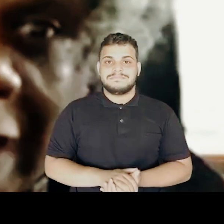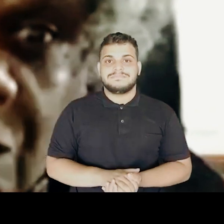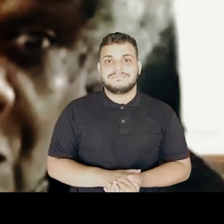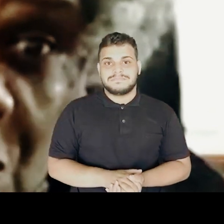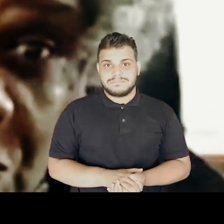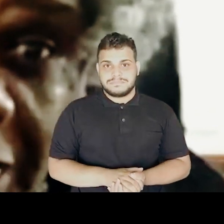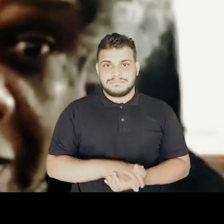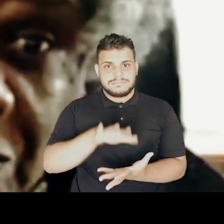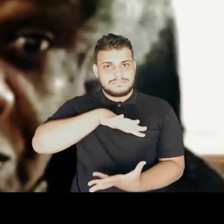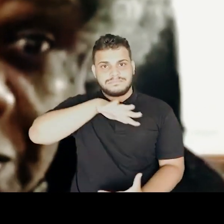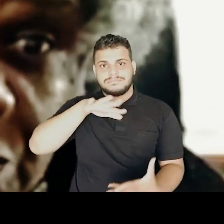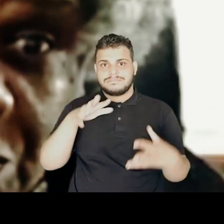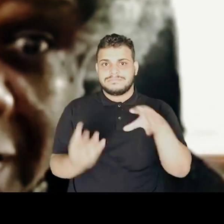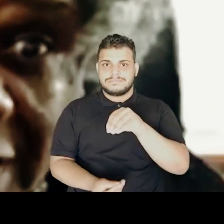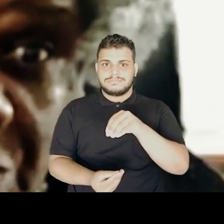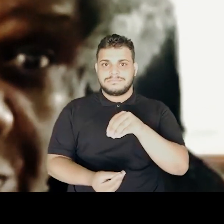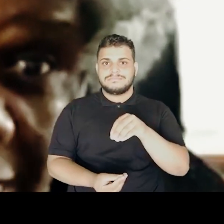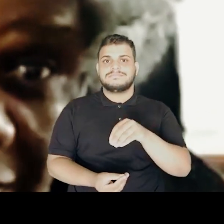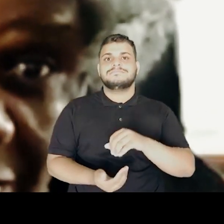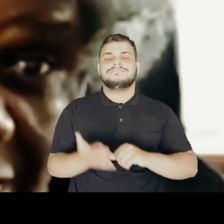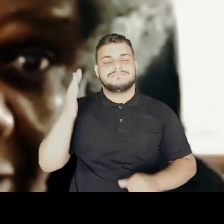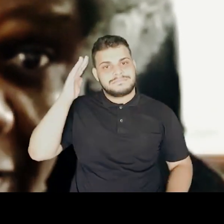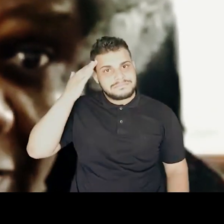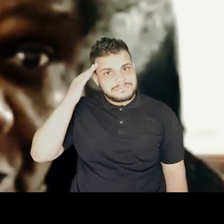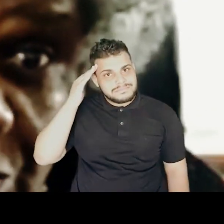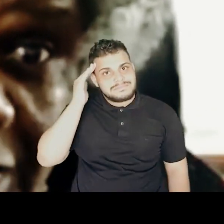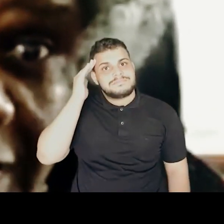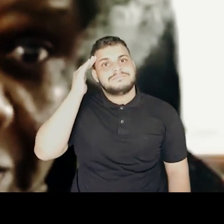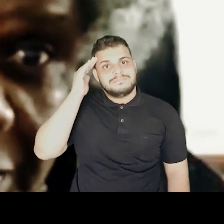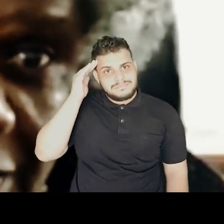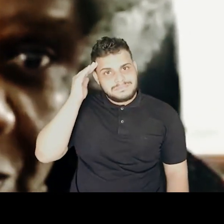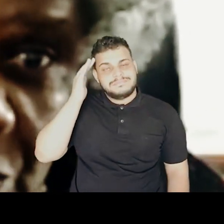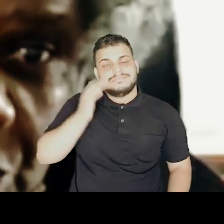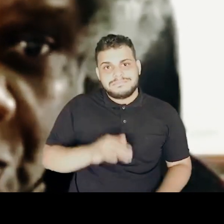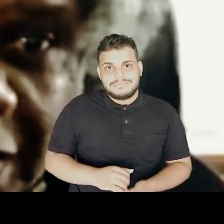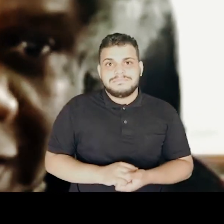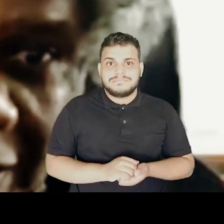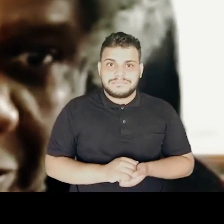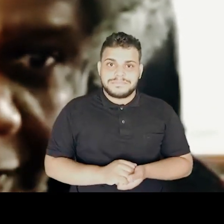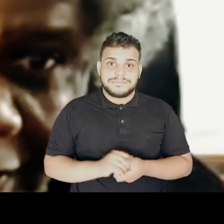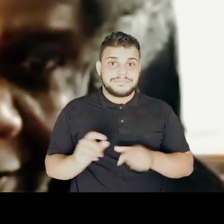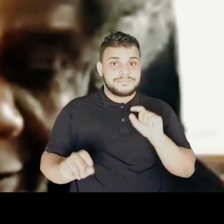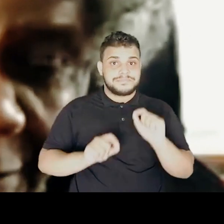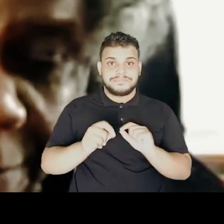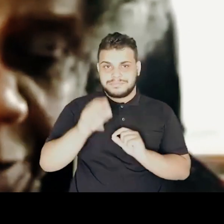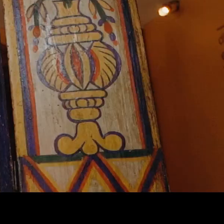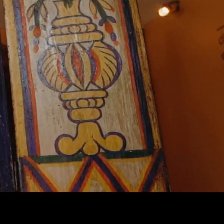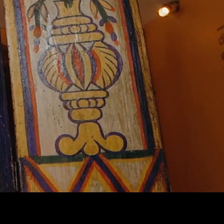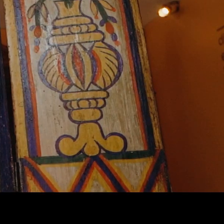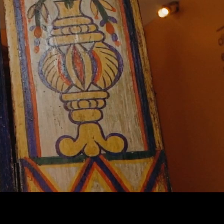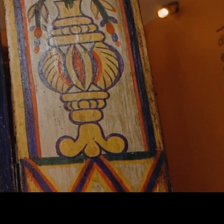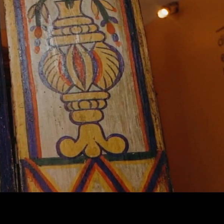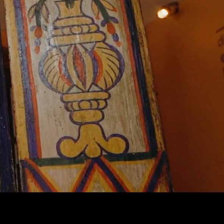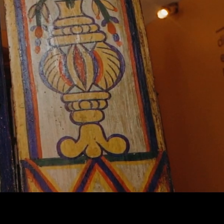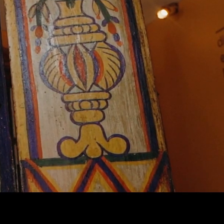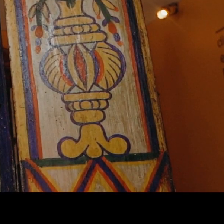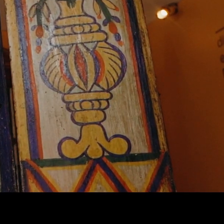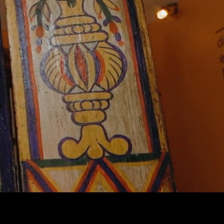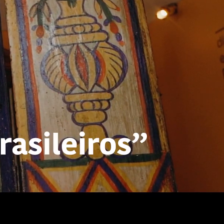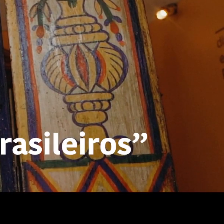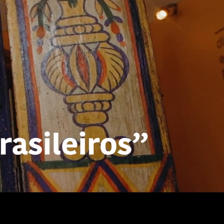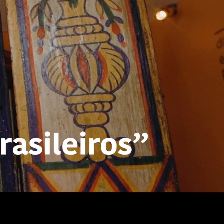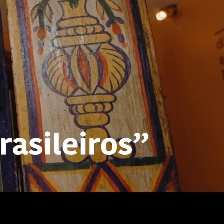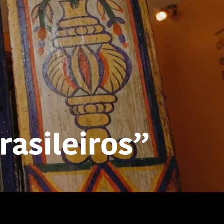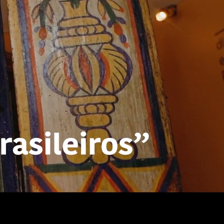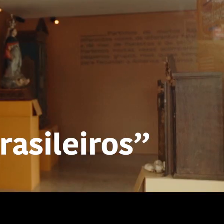uma reviravolta, inclusive, do entendimento, né? Do entendimento do que é o Brasil.